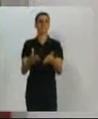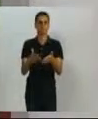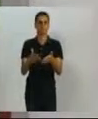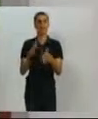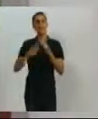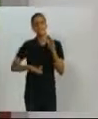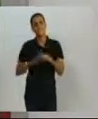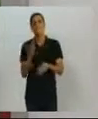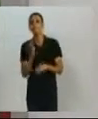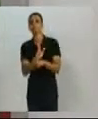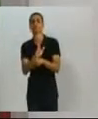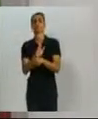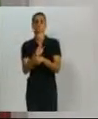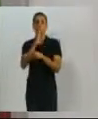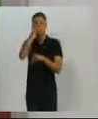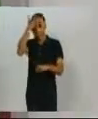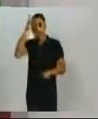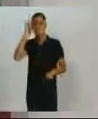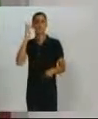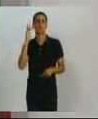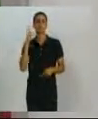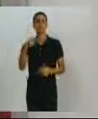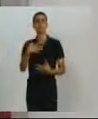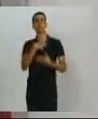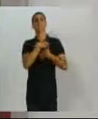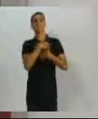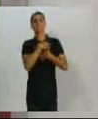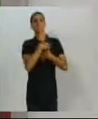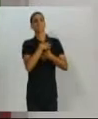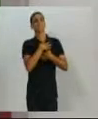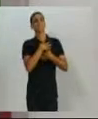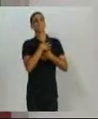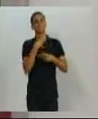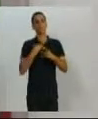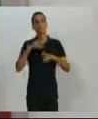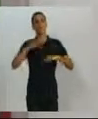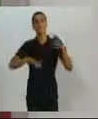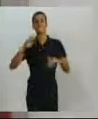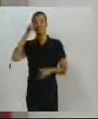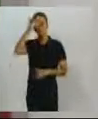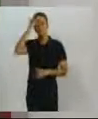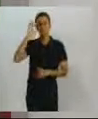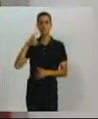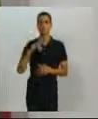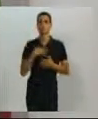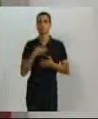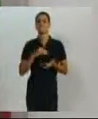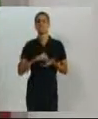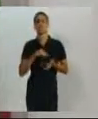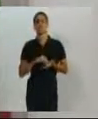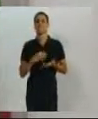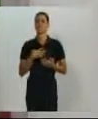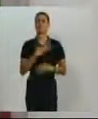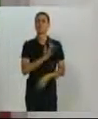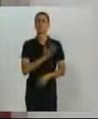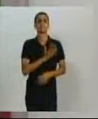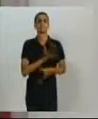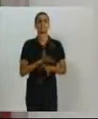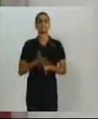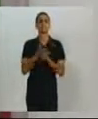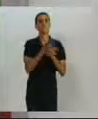palavra importante que vai fazer diferença na vida destes que em alguns momentos estão sentindo vazio no seu coração, no seu peito,